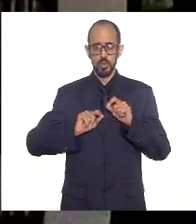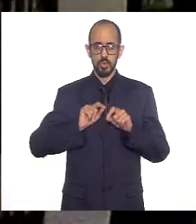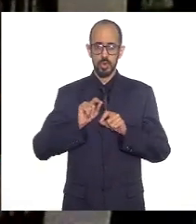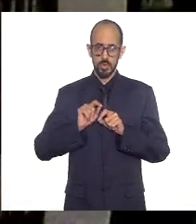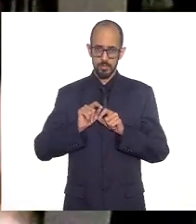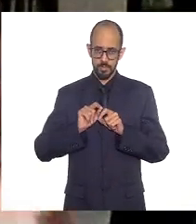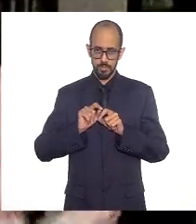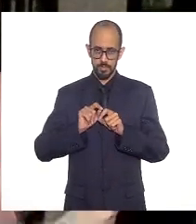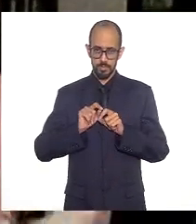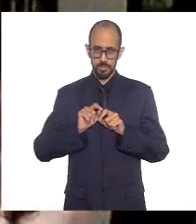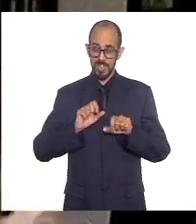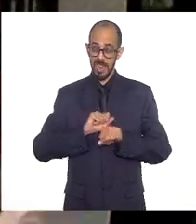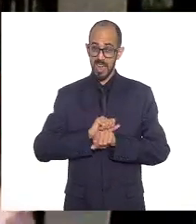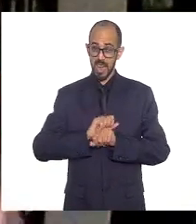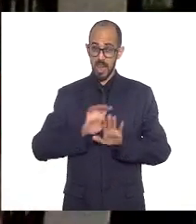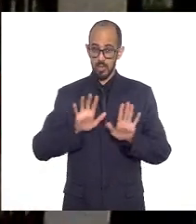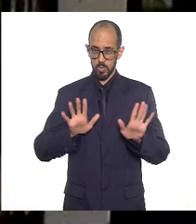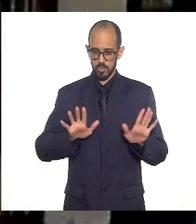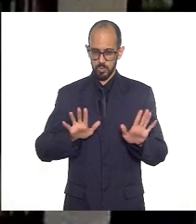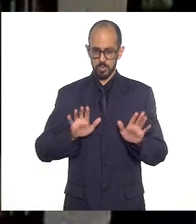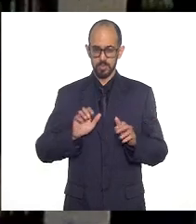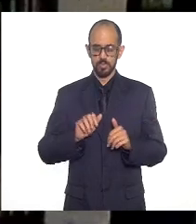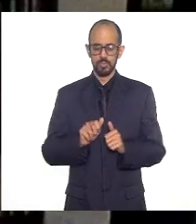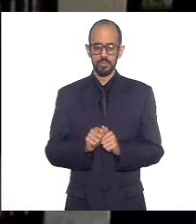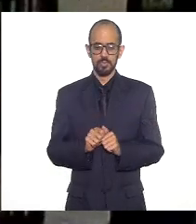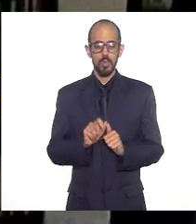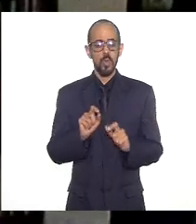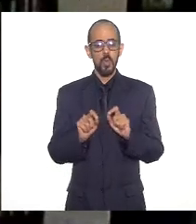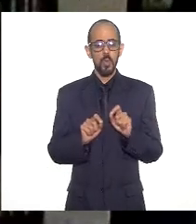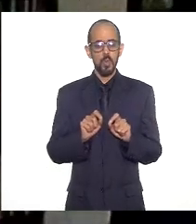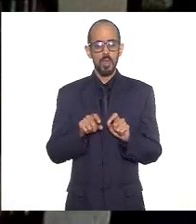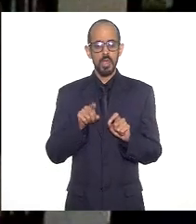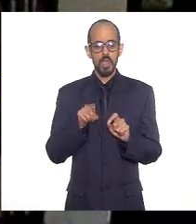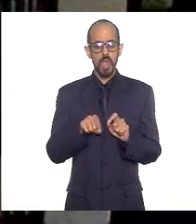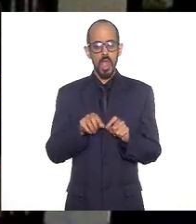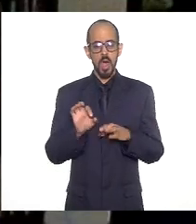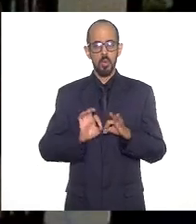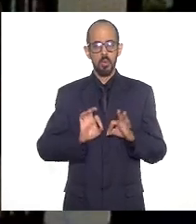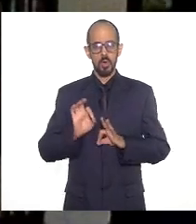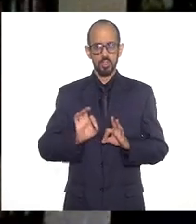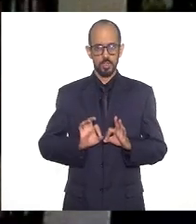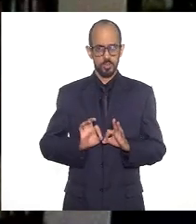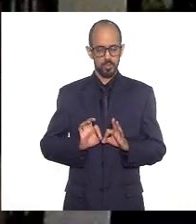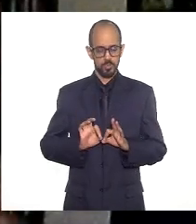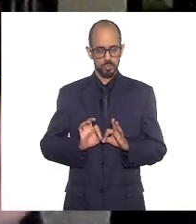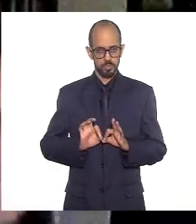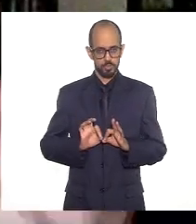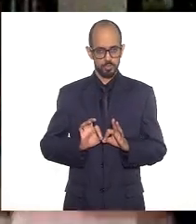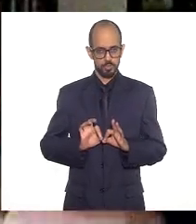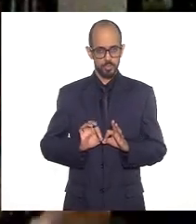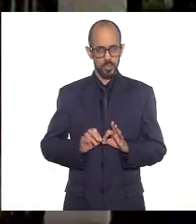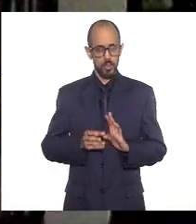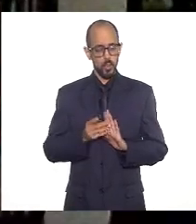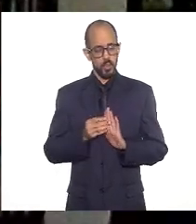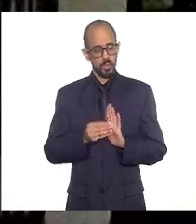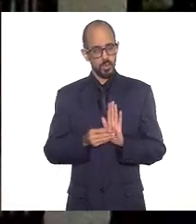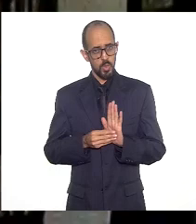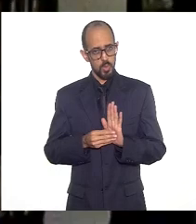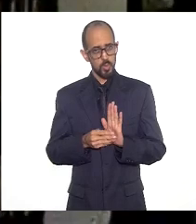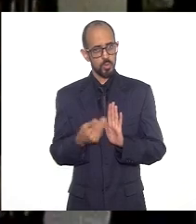de forma muito clara o que é esse projeto, né, o teor dele,